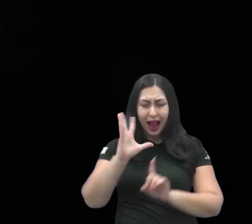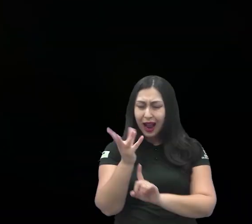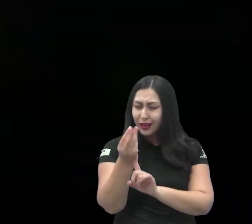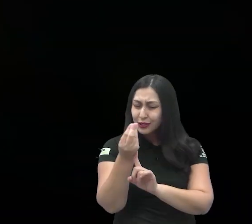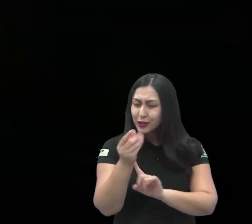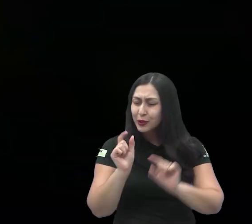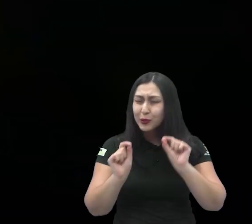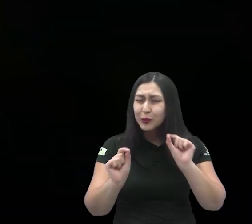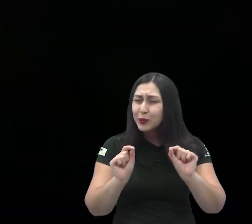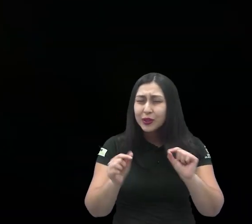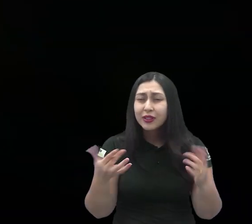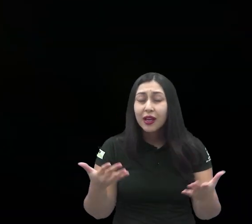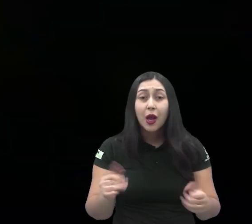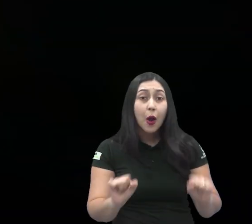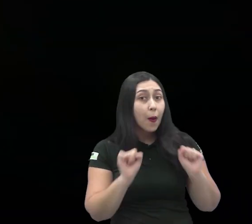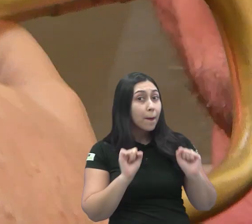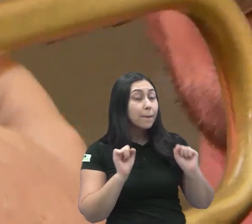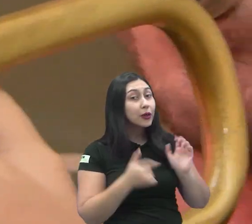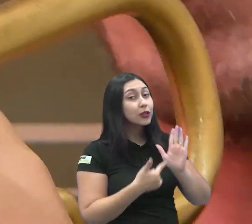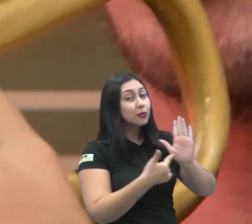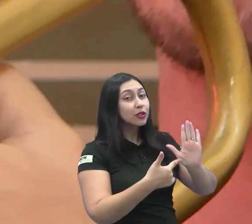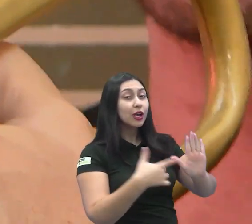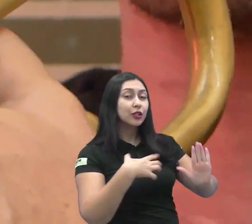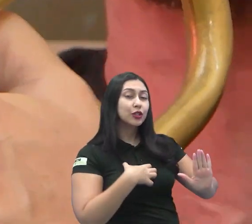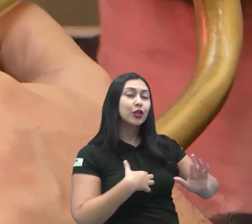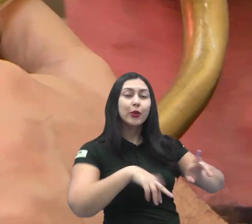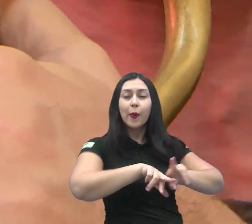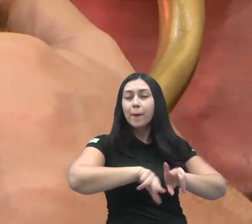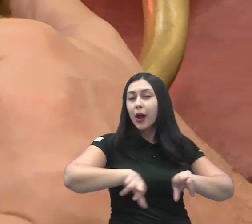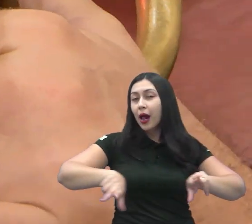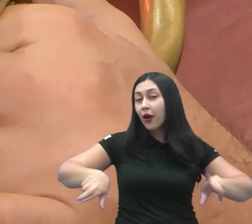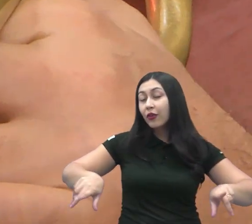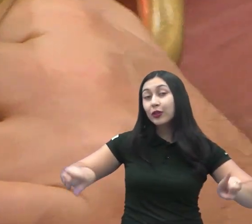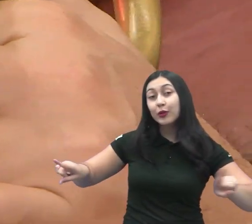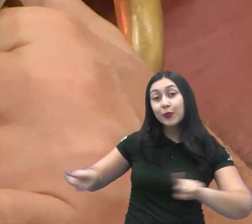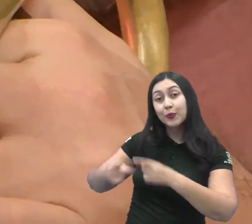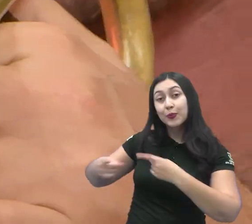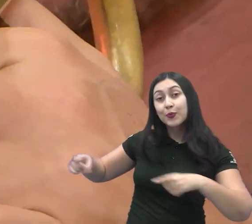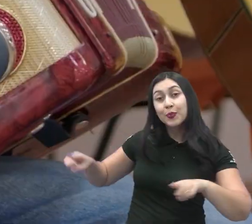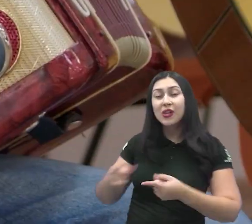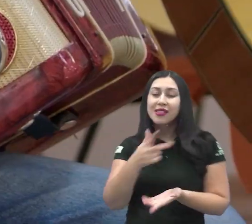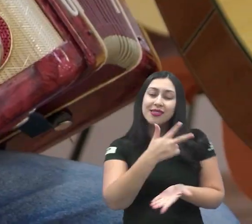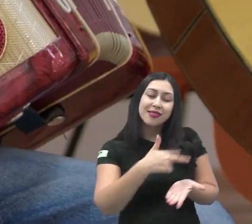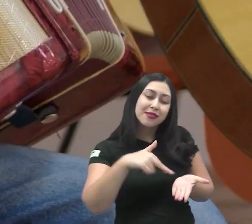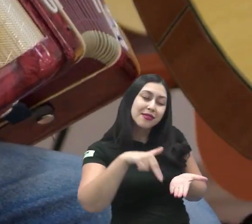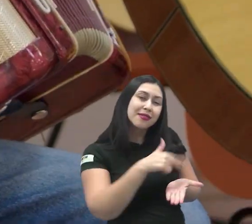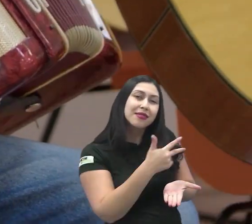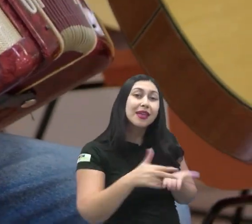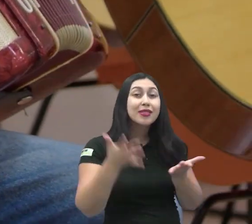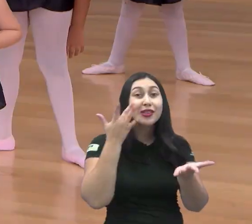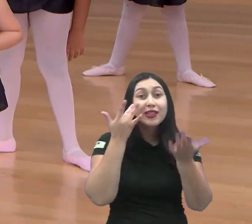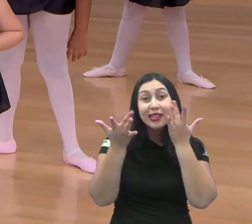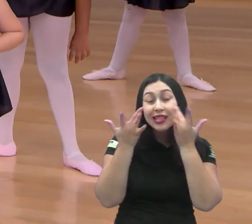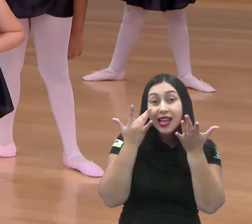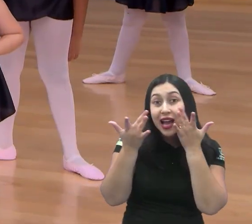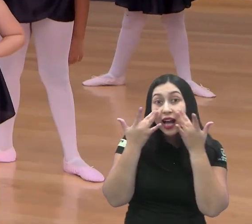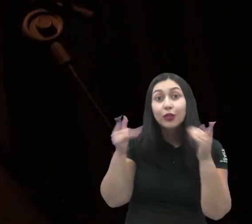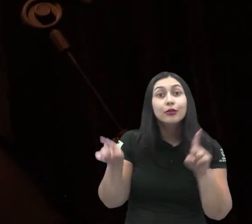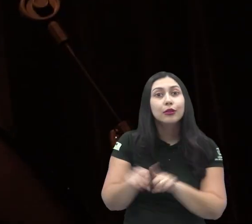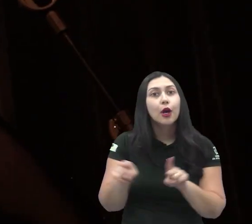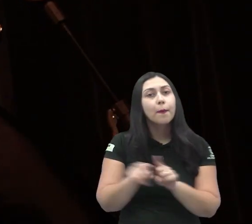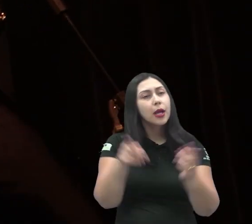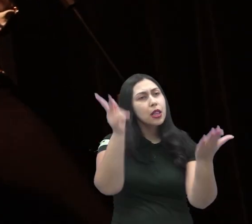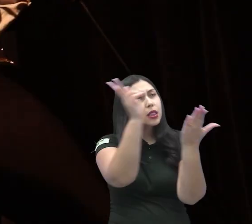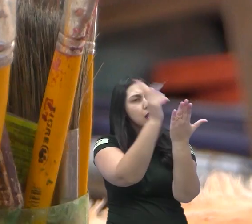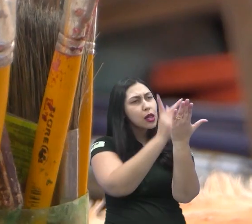Mas afinal, o que é arte? Ela pode se manifestar de diferentes formas, como na música, na dança,